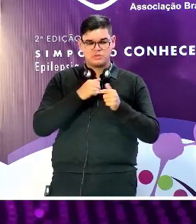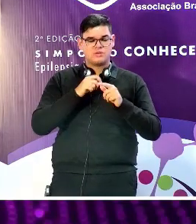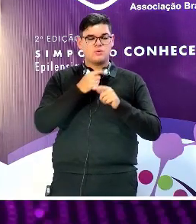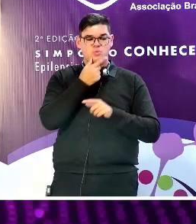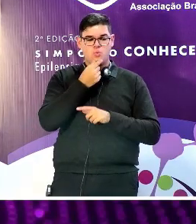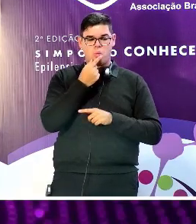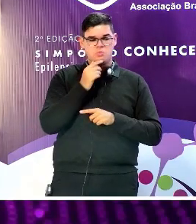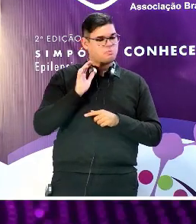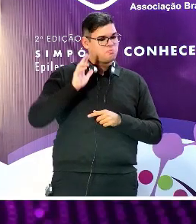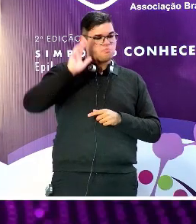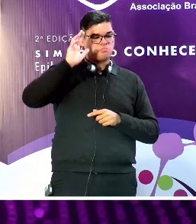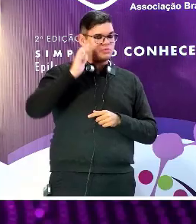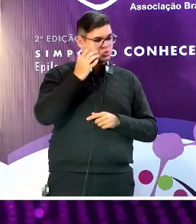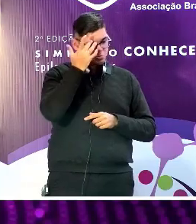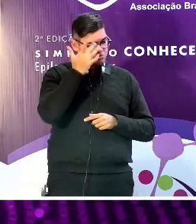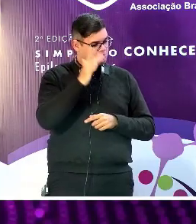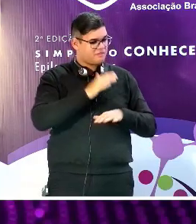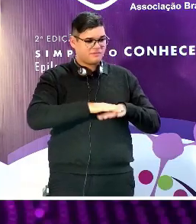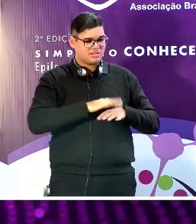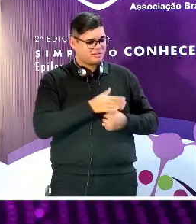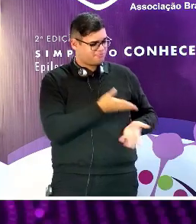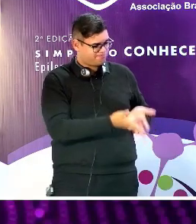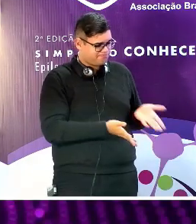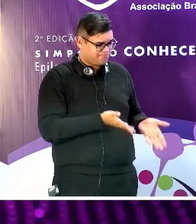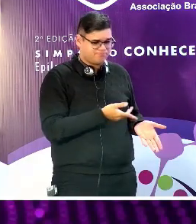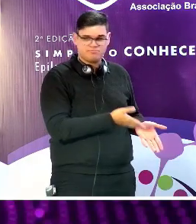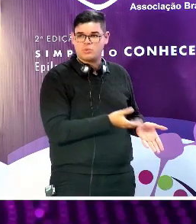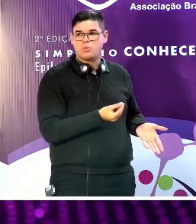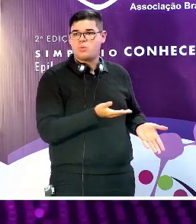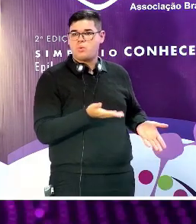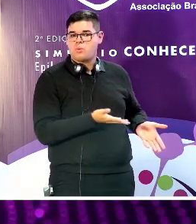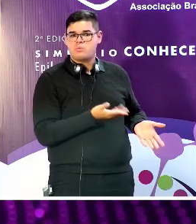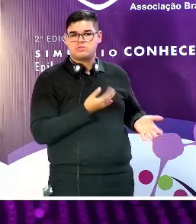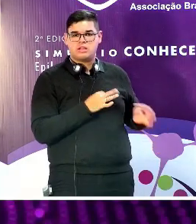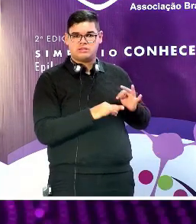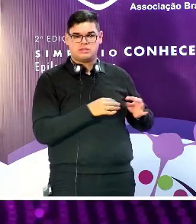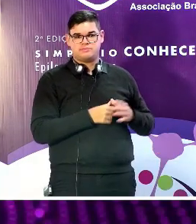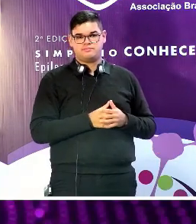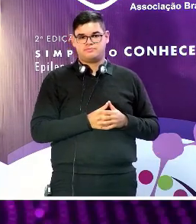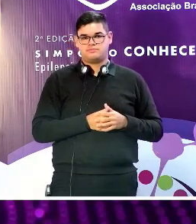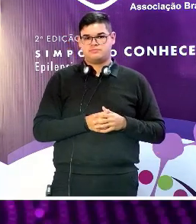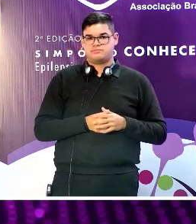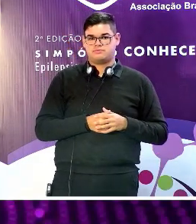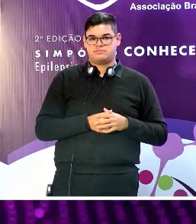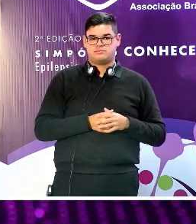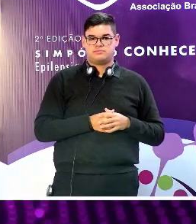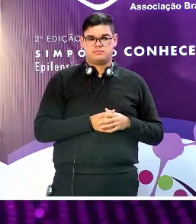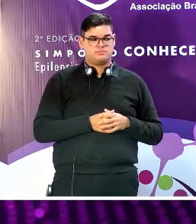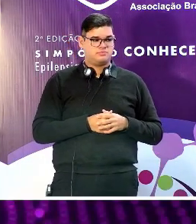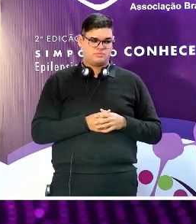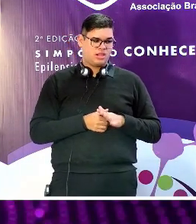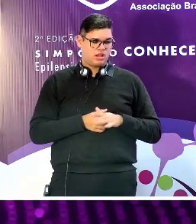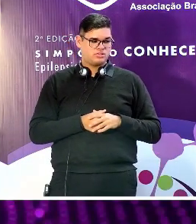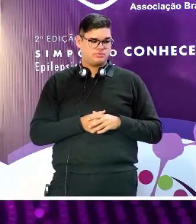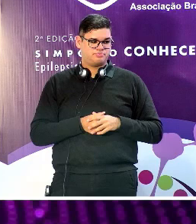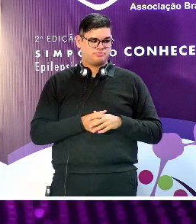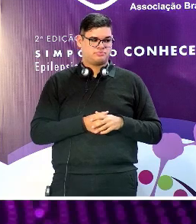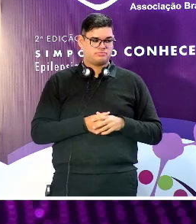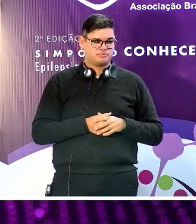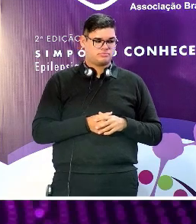não sabia mais o que fazer, porque ele tinha de 4 a 10 crises por semana.